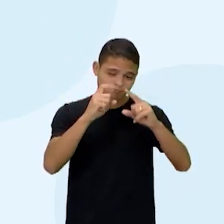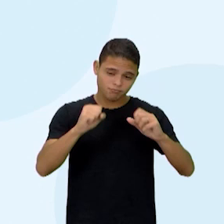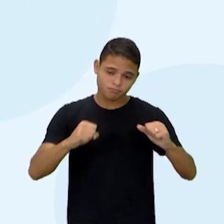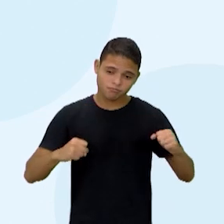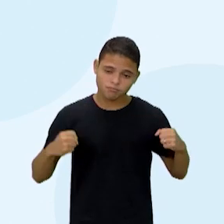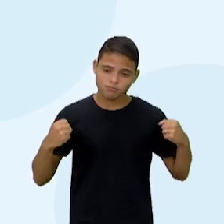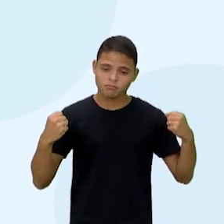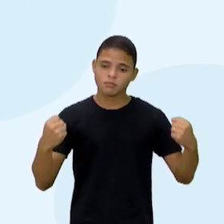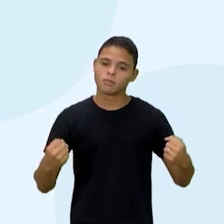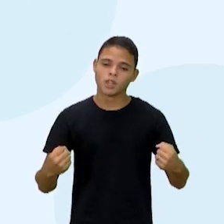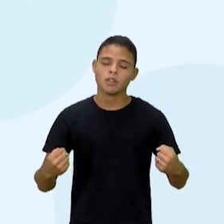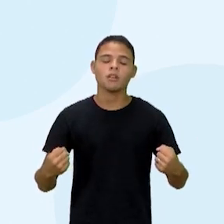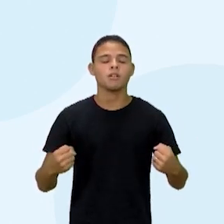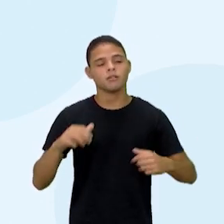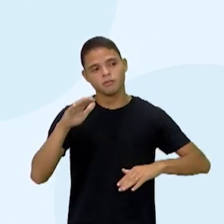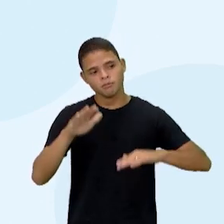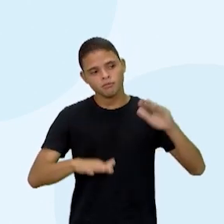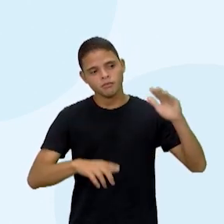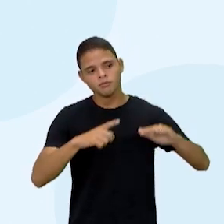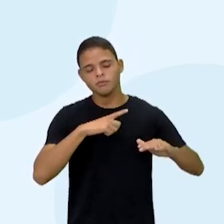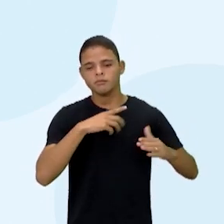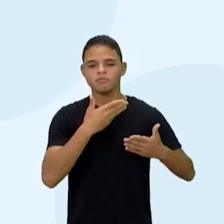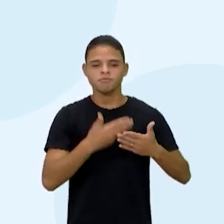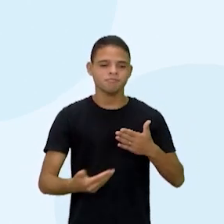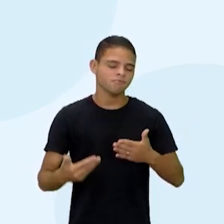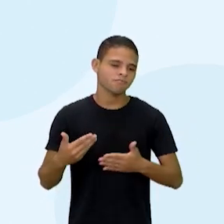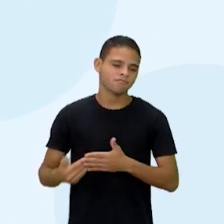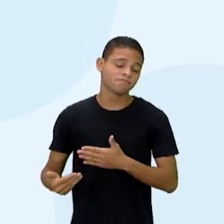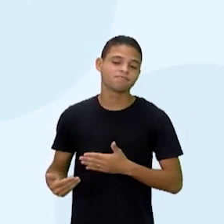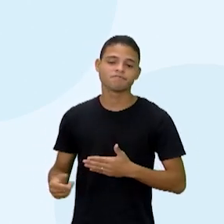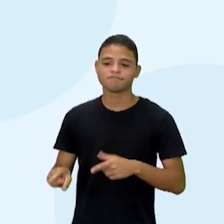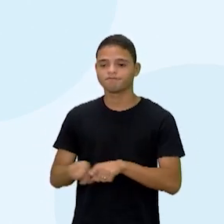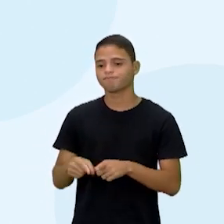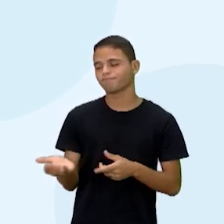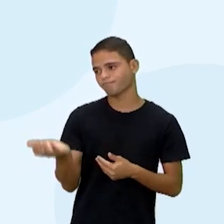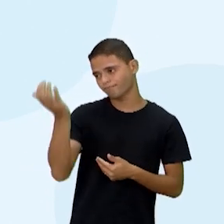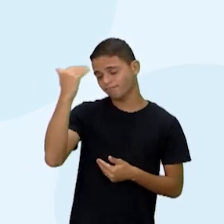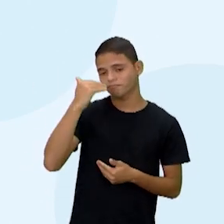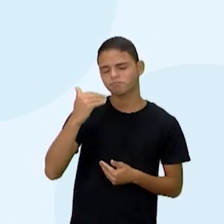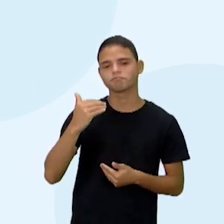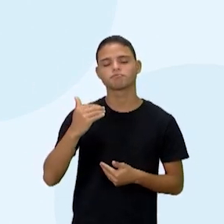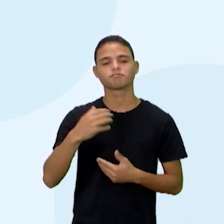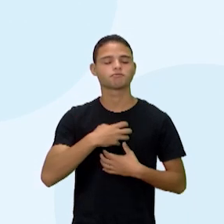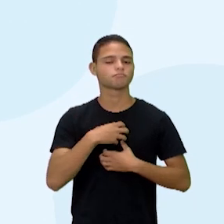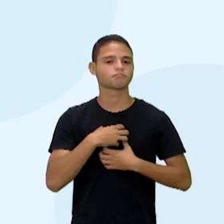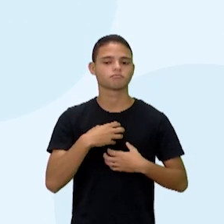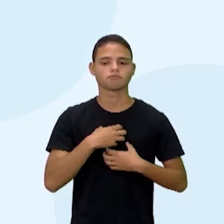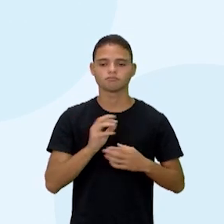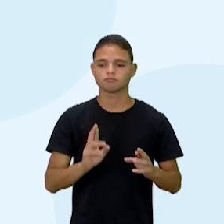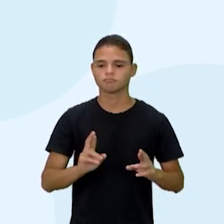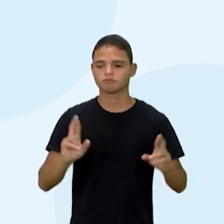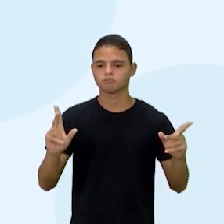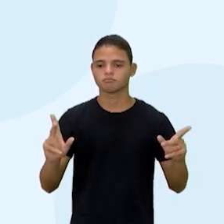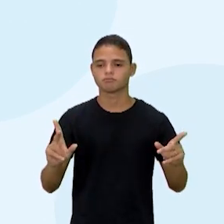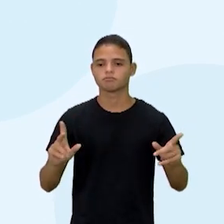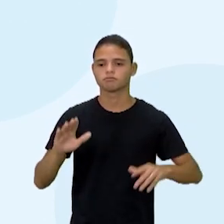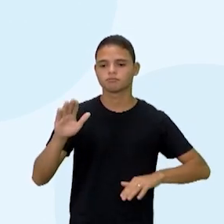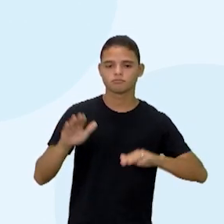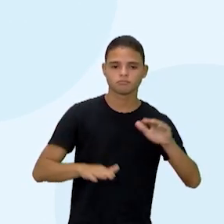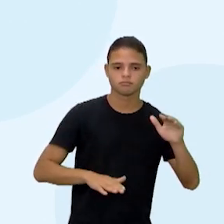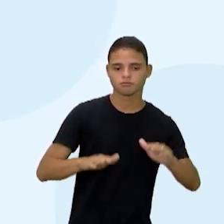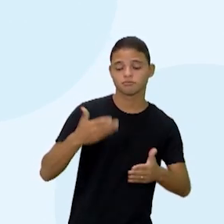até uma recusa em realizar aquela atividade. Um senso de humor aguçado e diferenciado, né? Às vezes perde o amigo, mas não